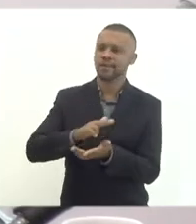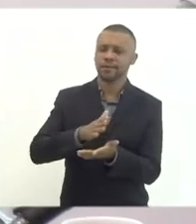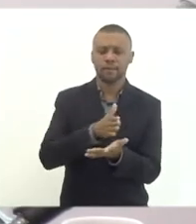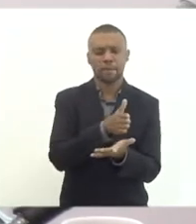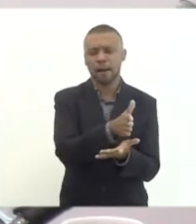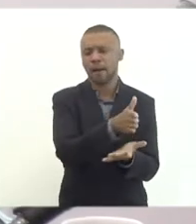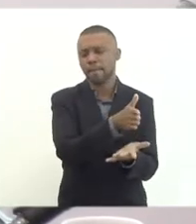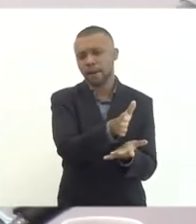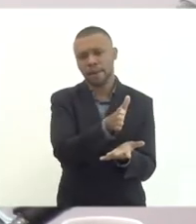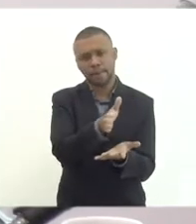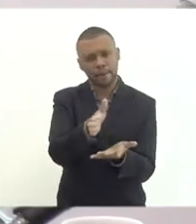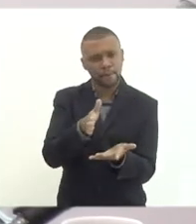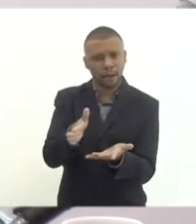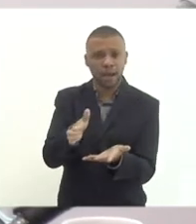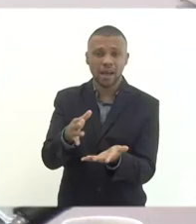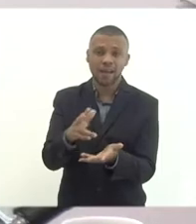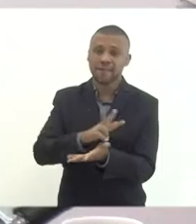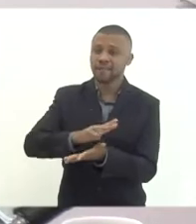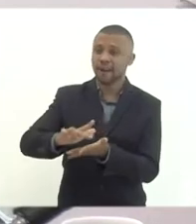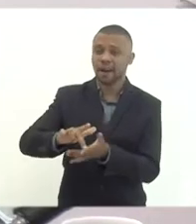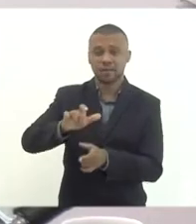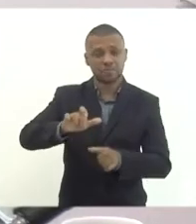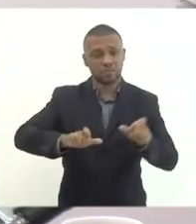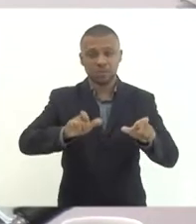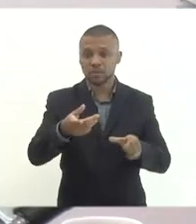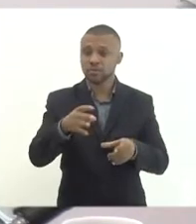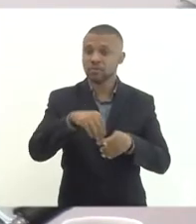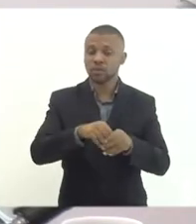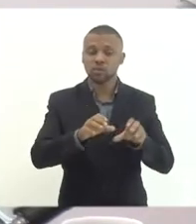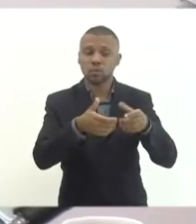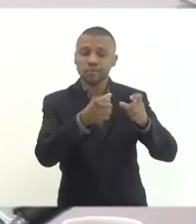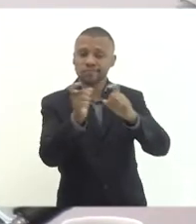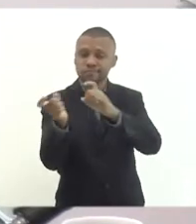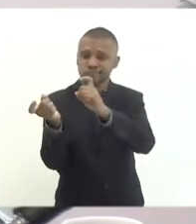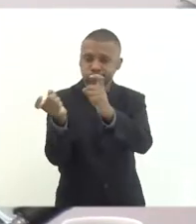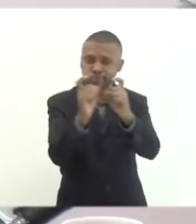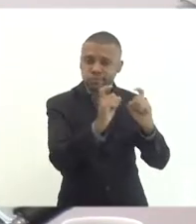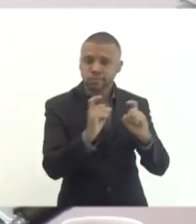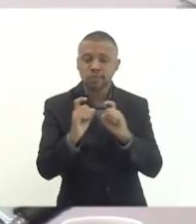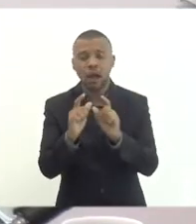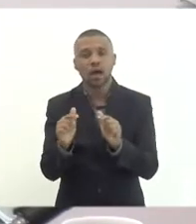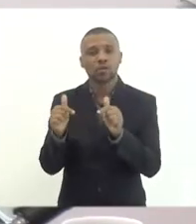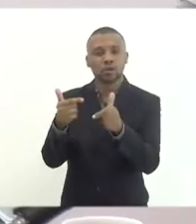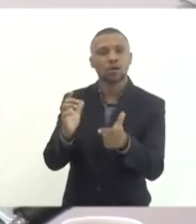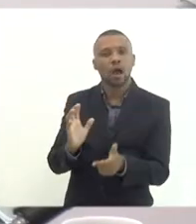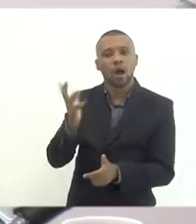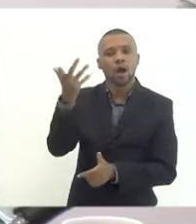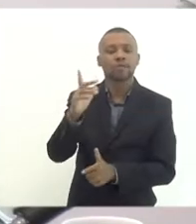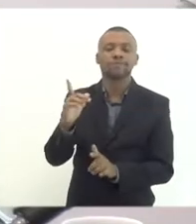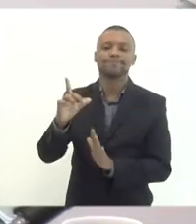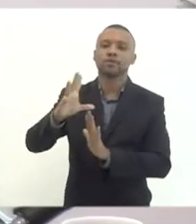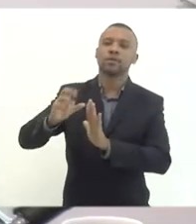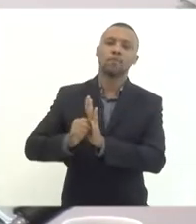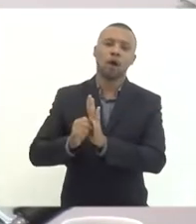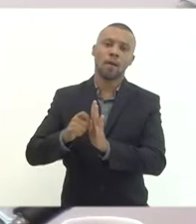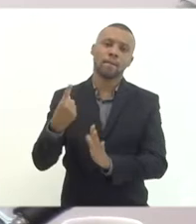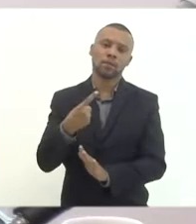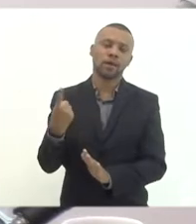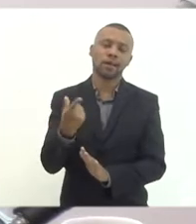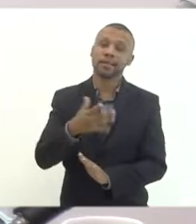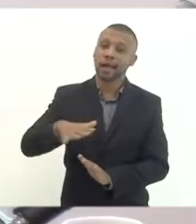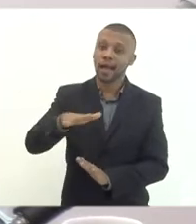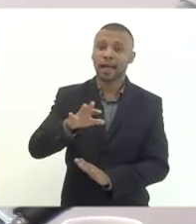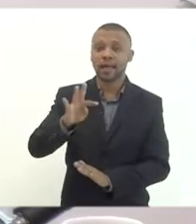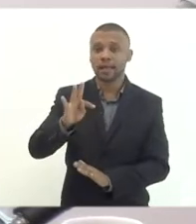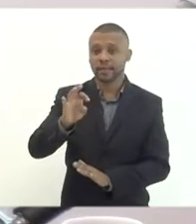que estão também essas instituições estão lá acontecendo né é uma pessoa muito simbólica para a gente na área que